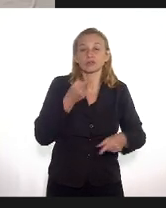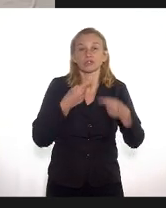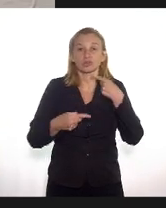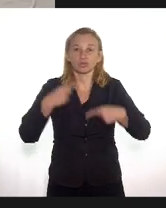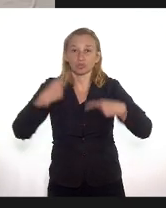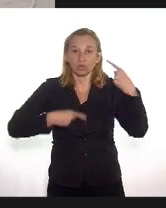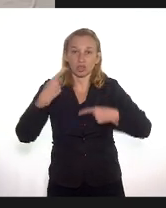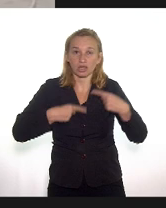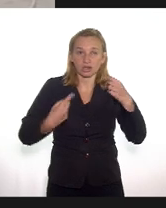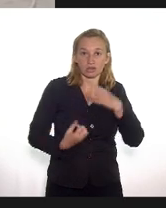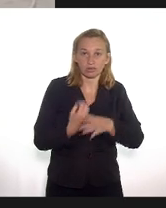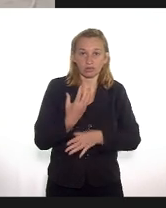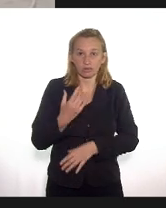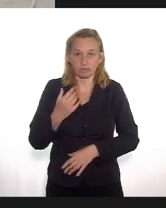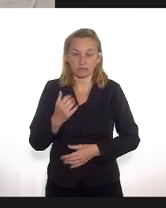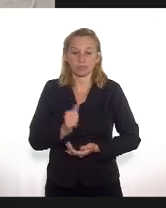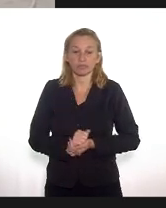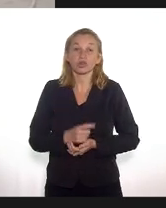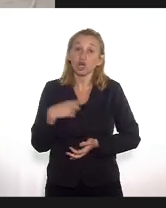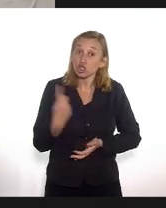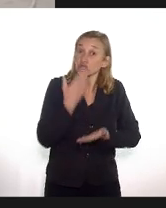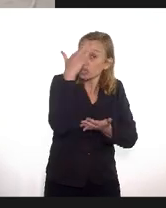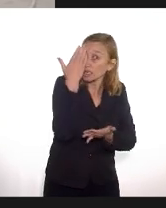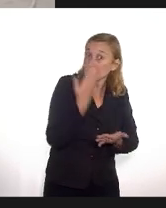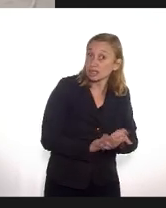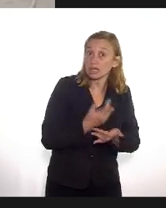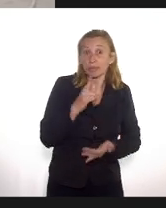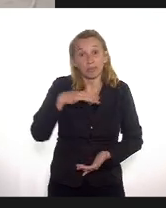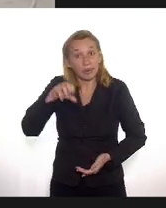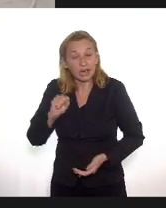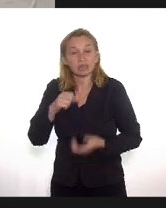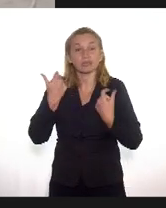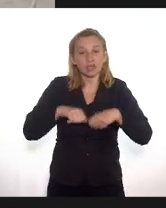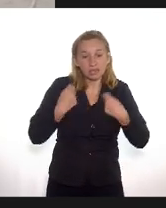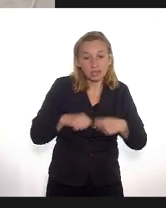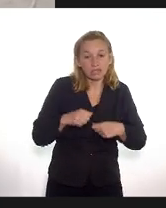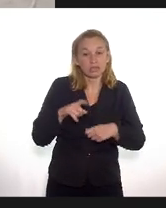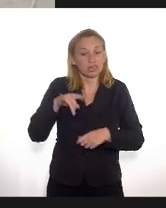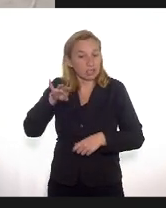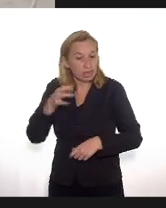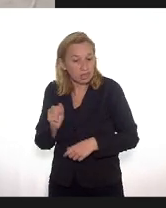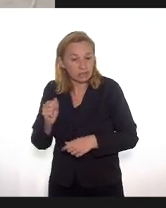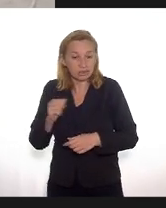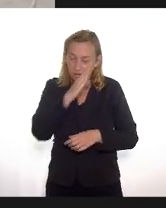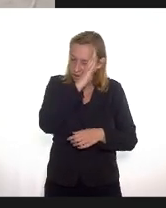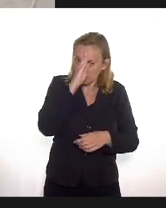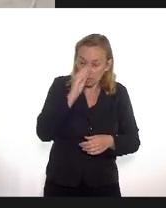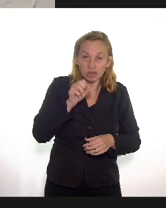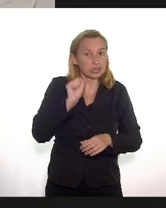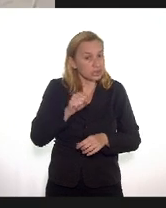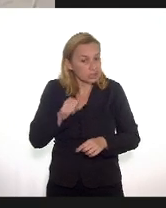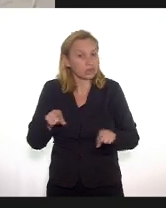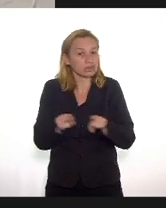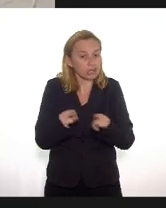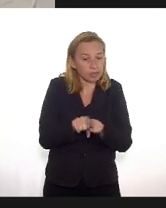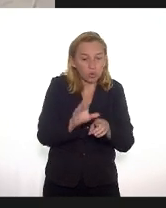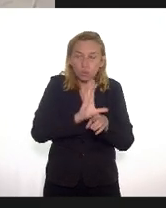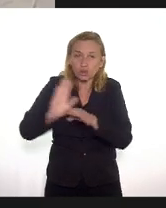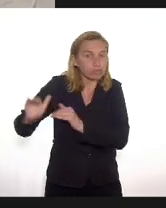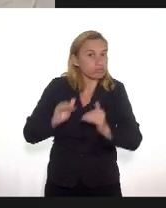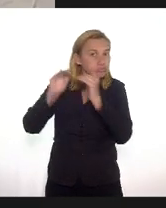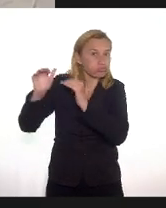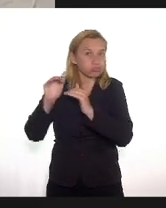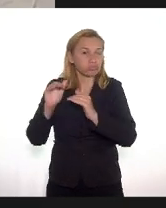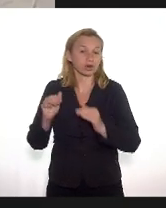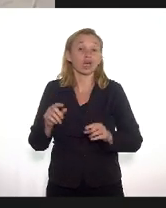políticas da Fundação. Nós acreditamos que a DOPEAD tem que ter uma cadeira no Conselho de Estratégia Acadêmica e também no Conselho Superior,